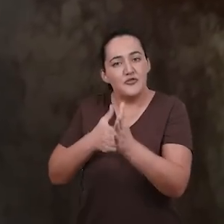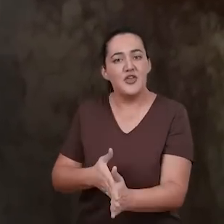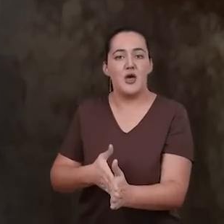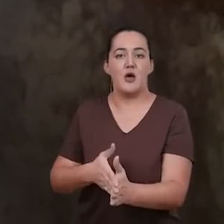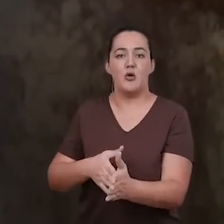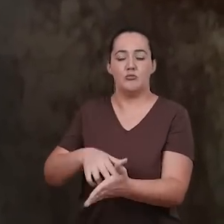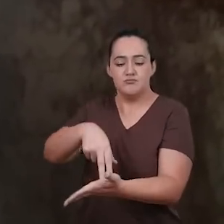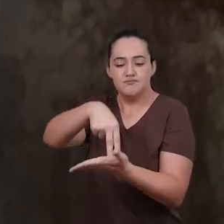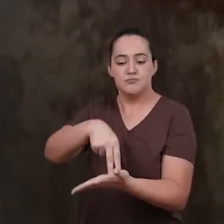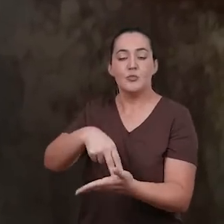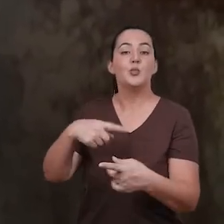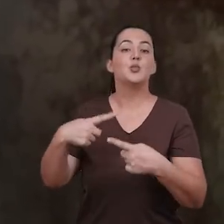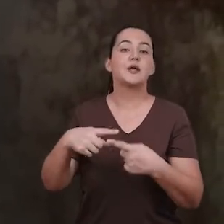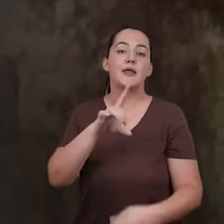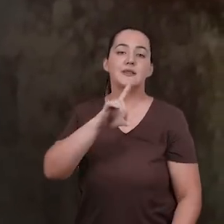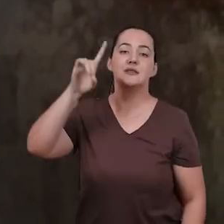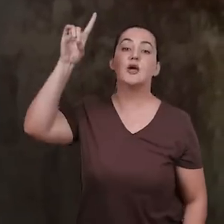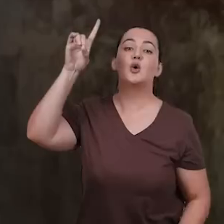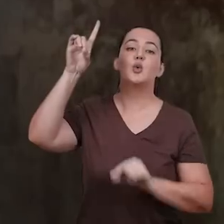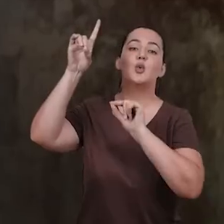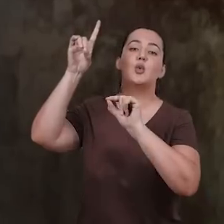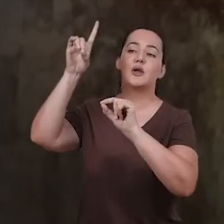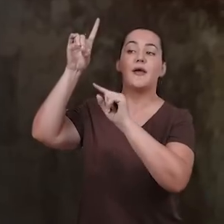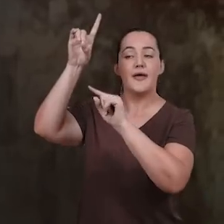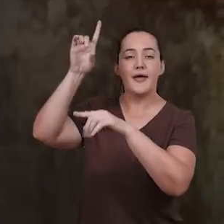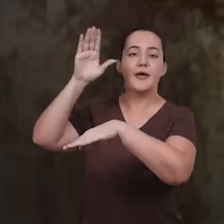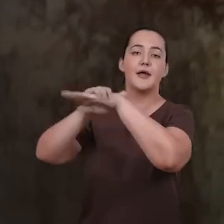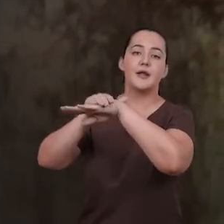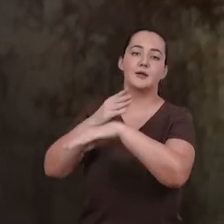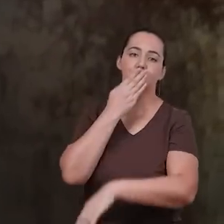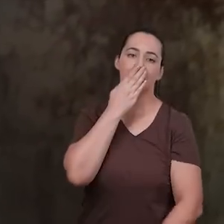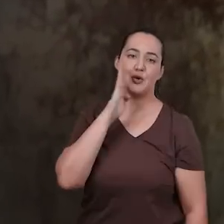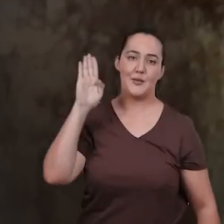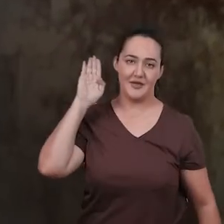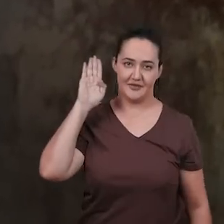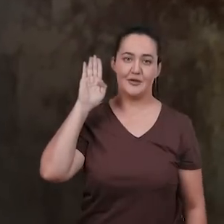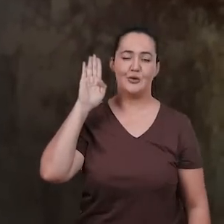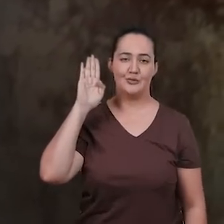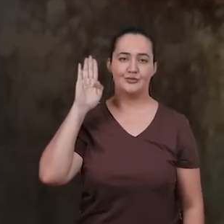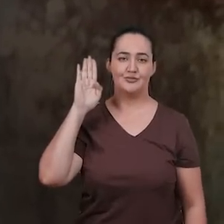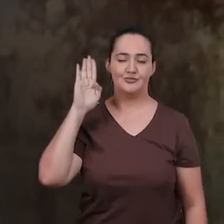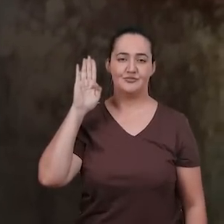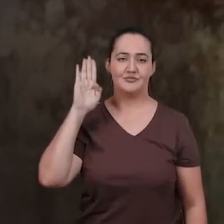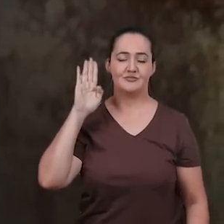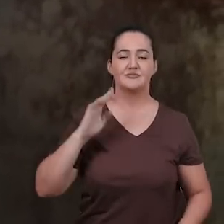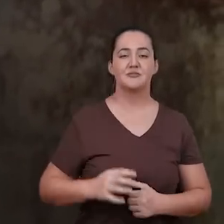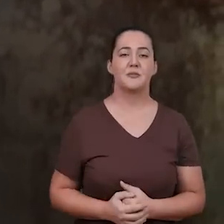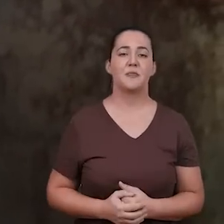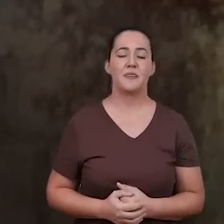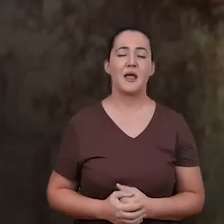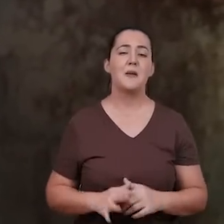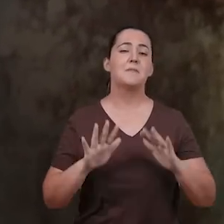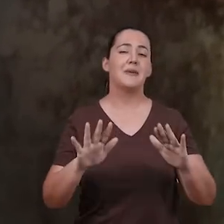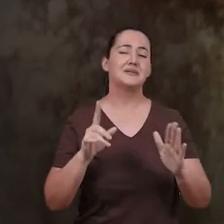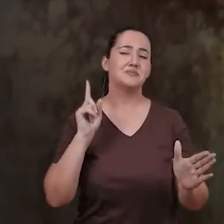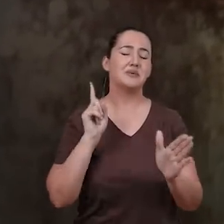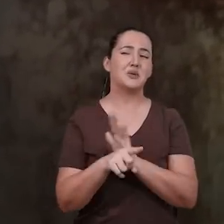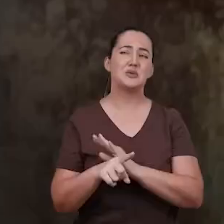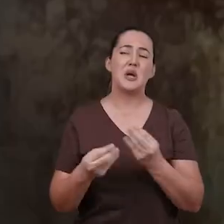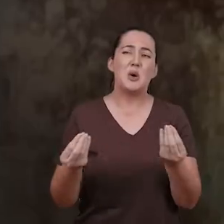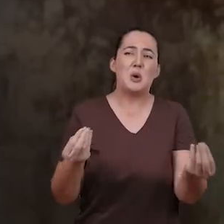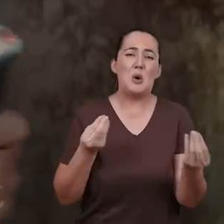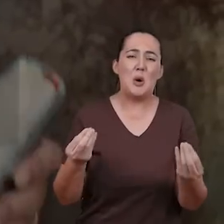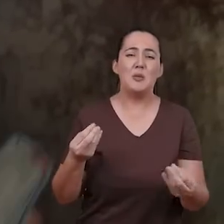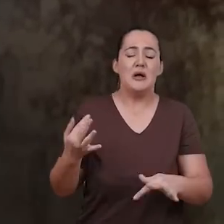é aquele que assina a promessa bíblica. Agora você pode estar me perguntando, o que fazia eles